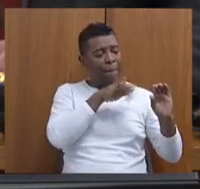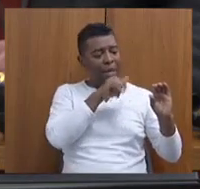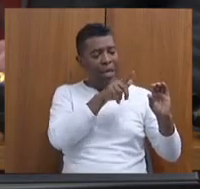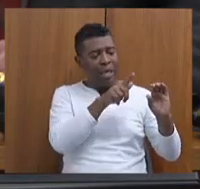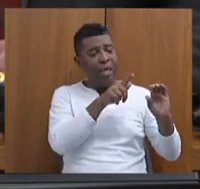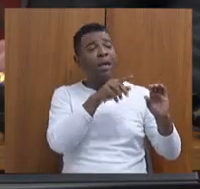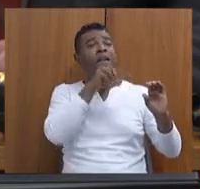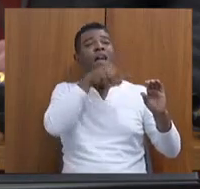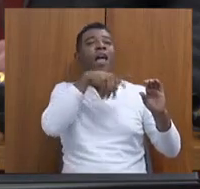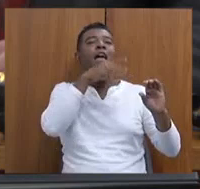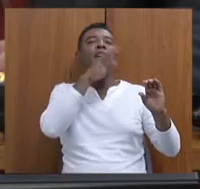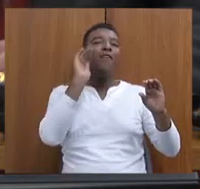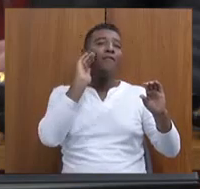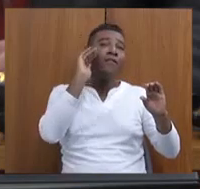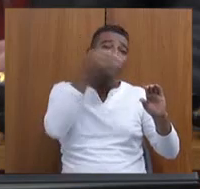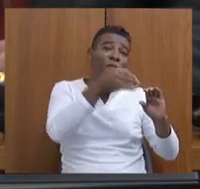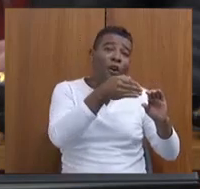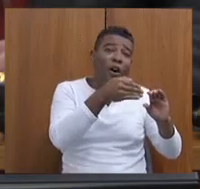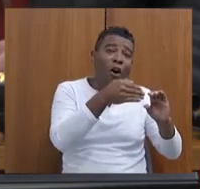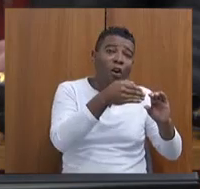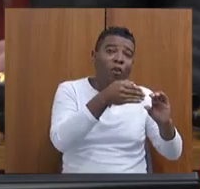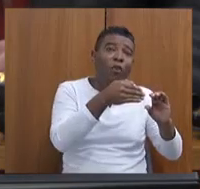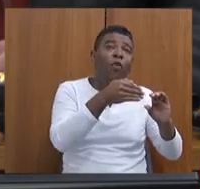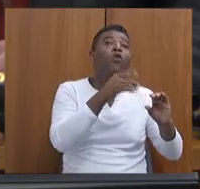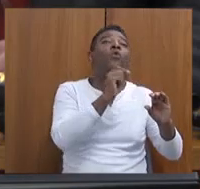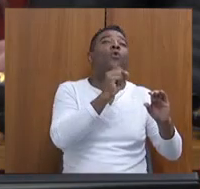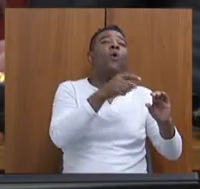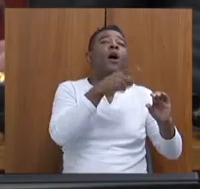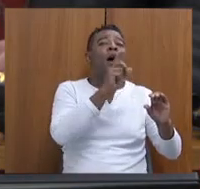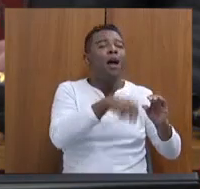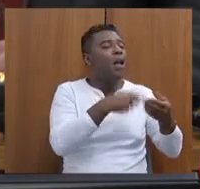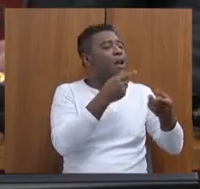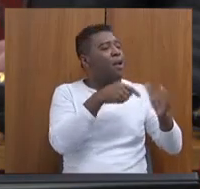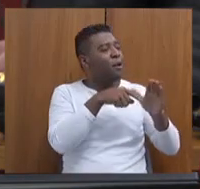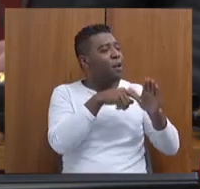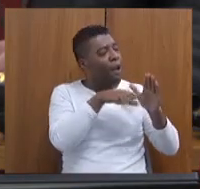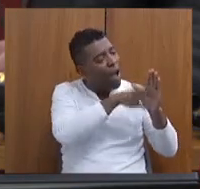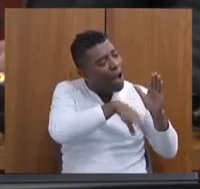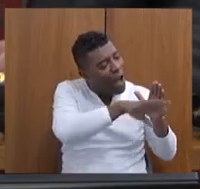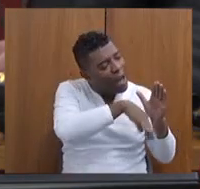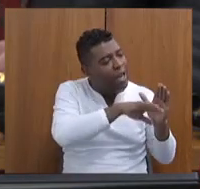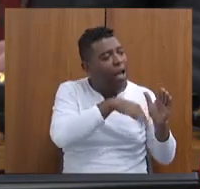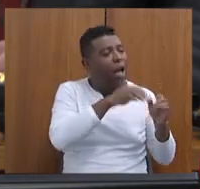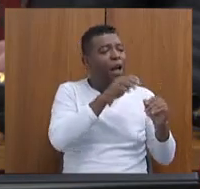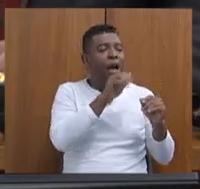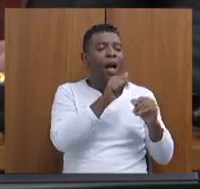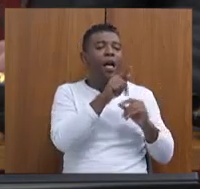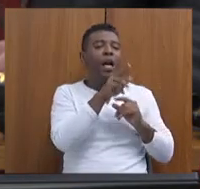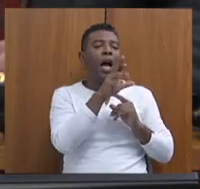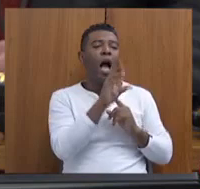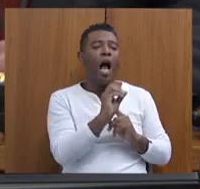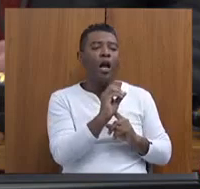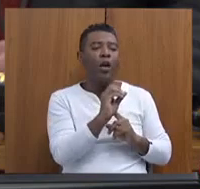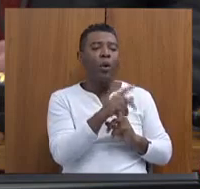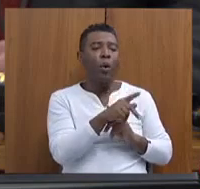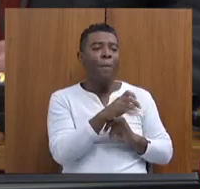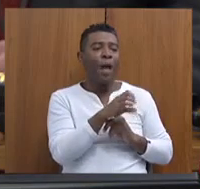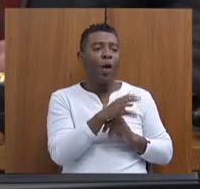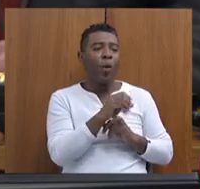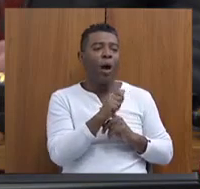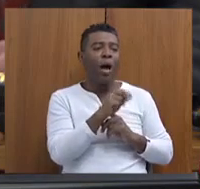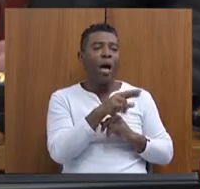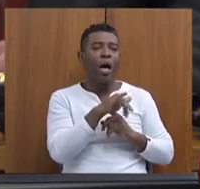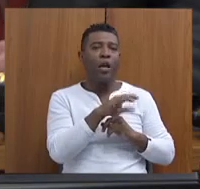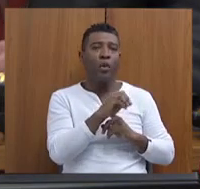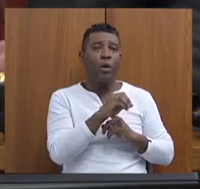pesquisas ligadas ao setor agropecuário e aí é que a gente enquadra não só a cachaça como